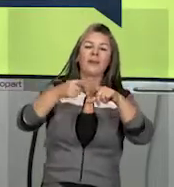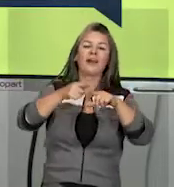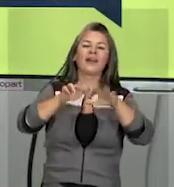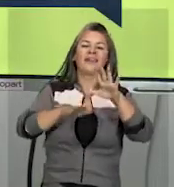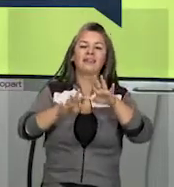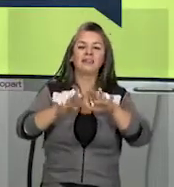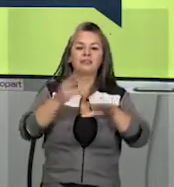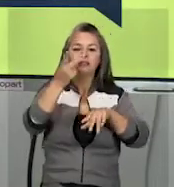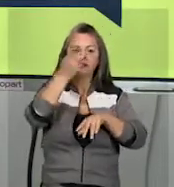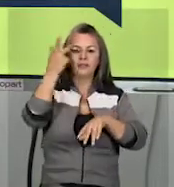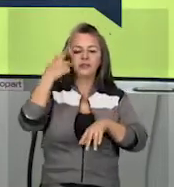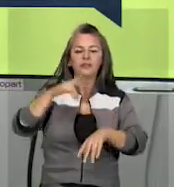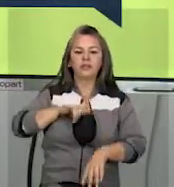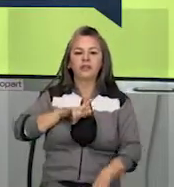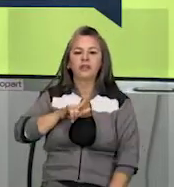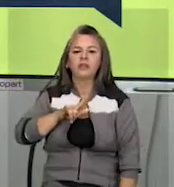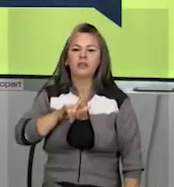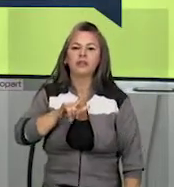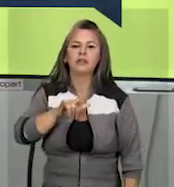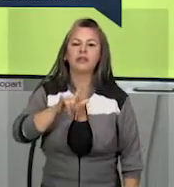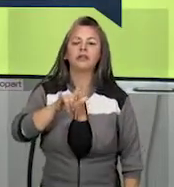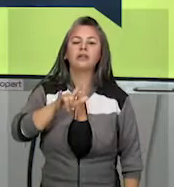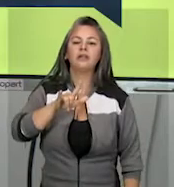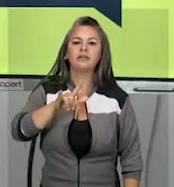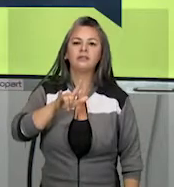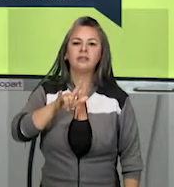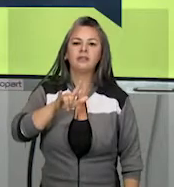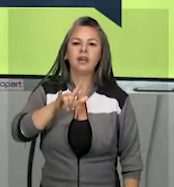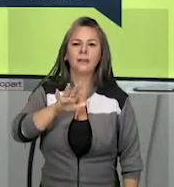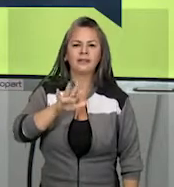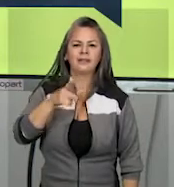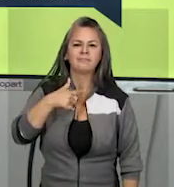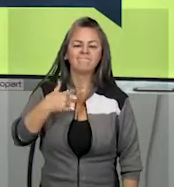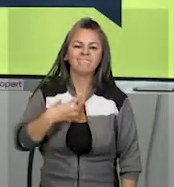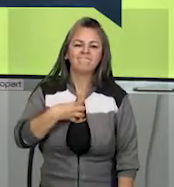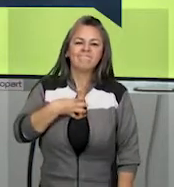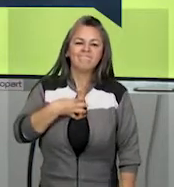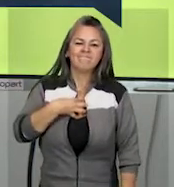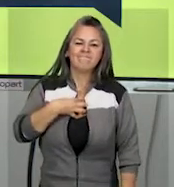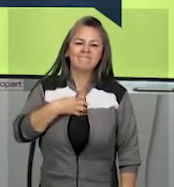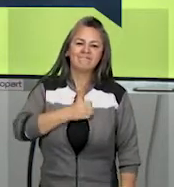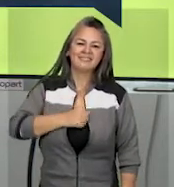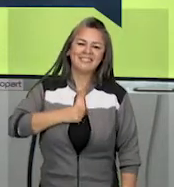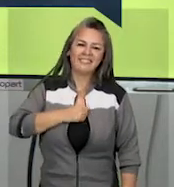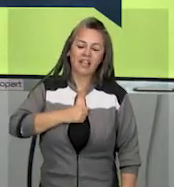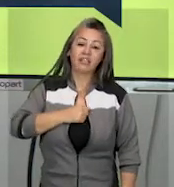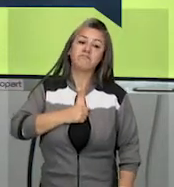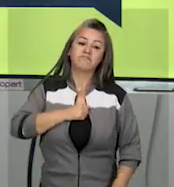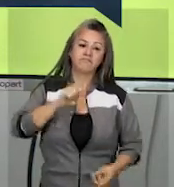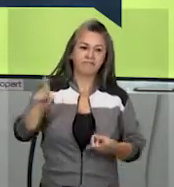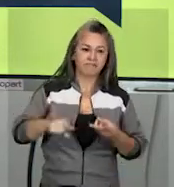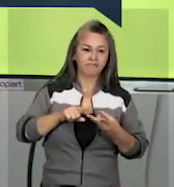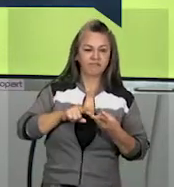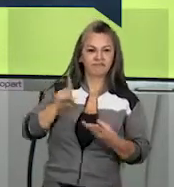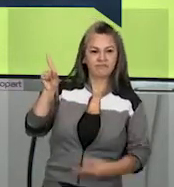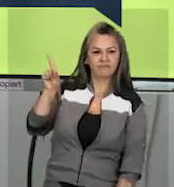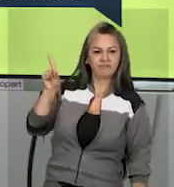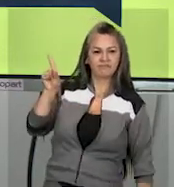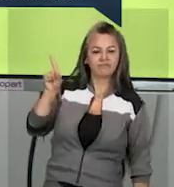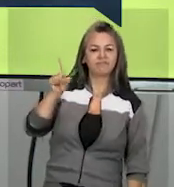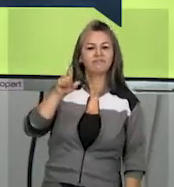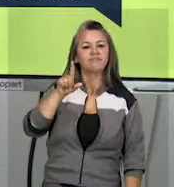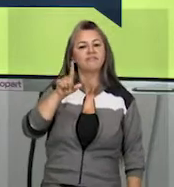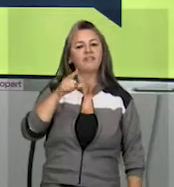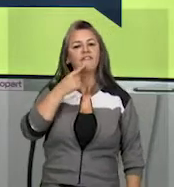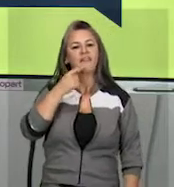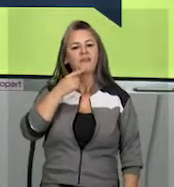saudade, de certa forma é um drama, mas não é representado. E vem o gênero dramático. Quer dizer, nós temos